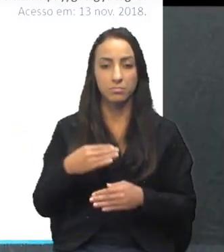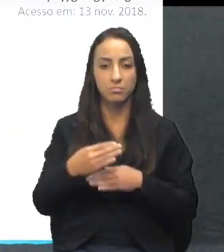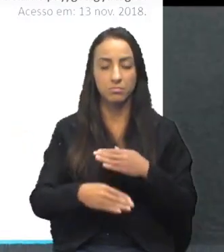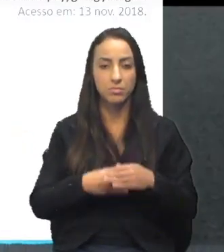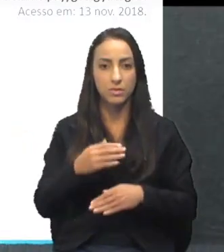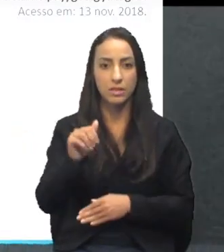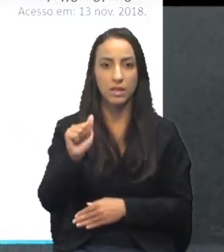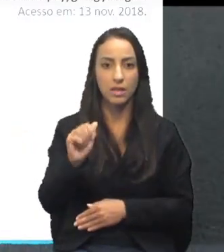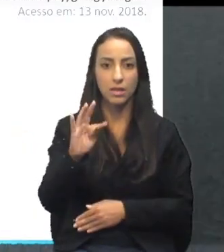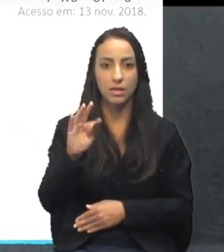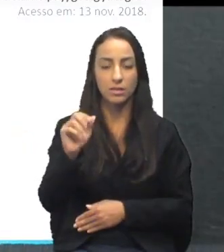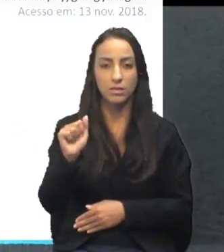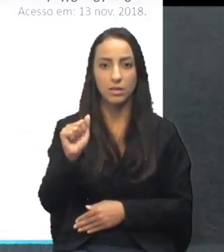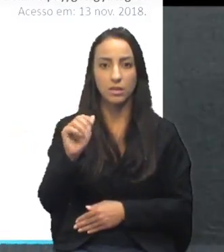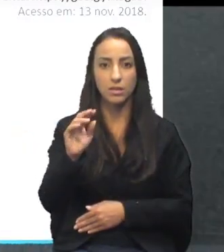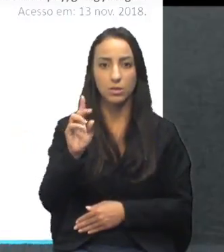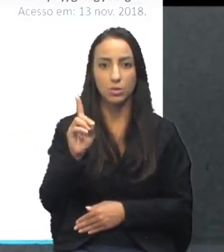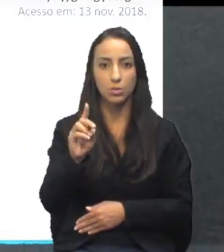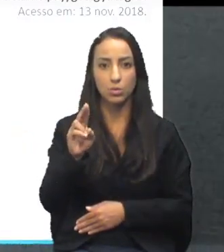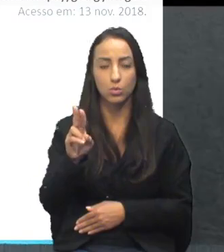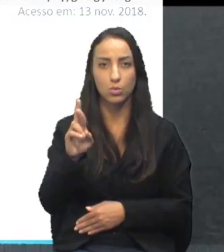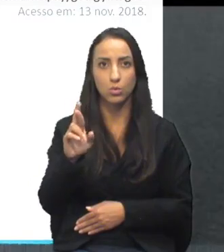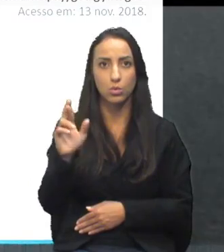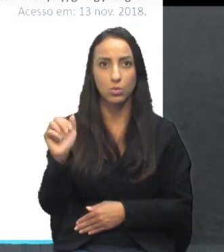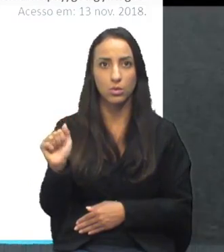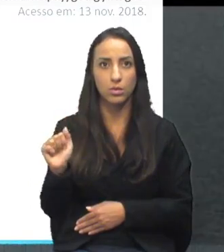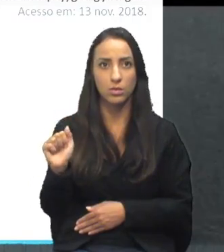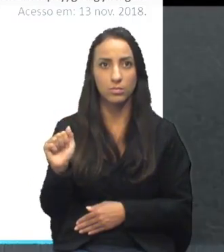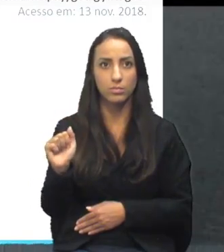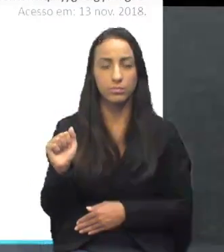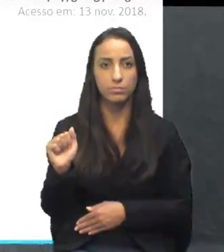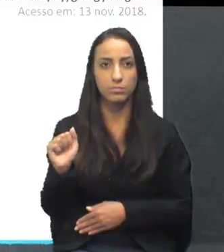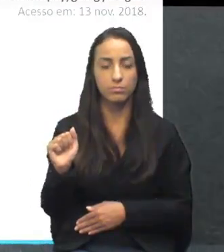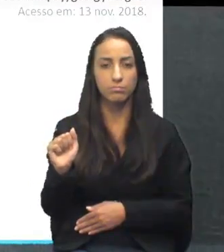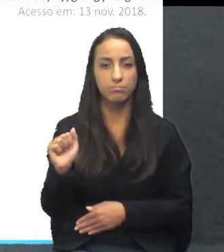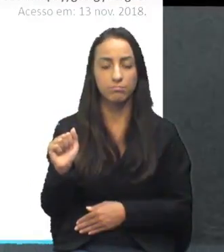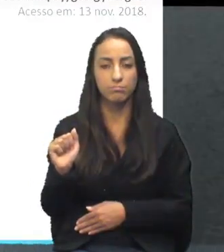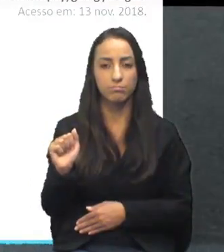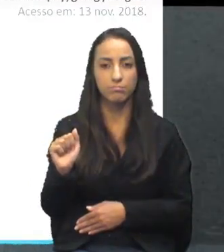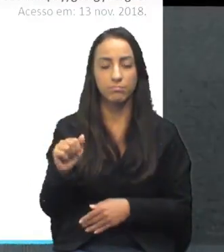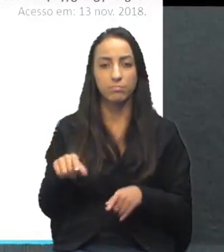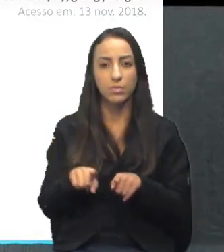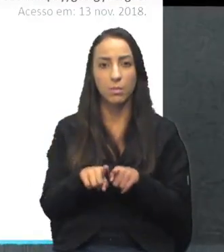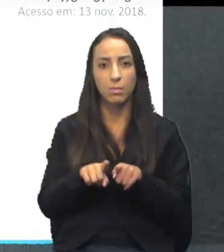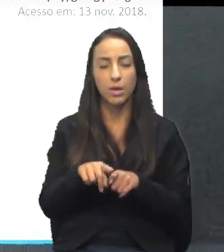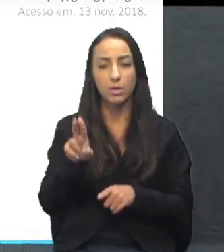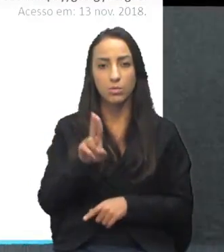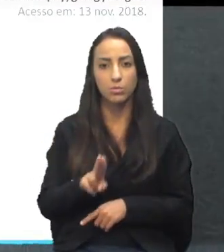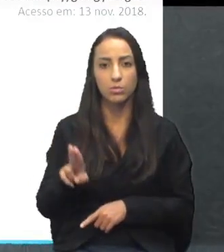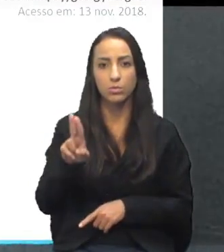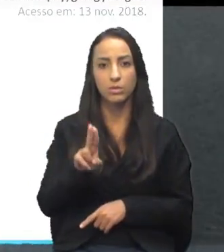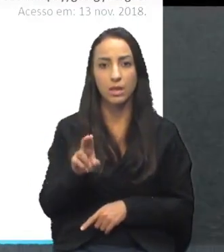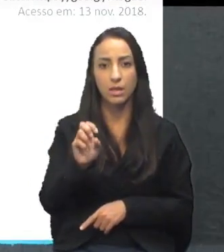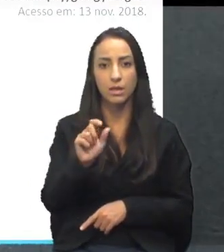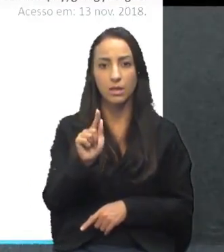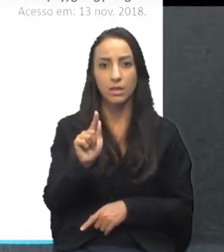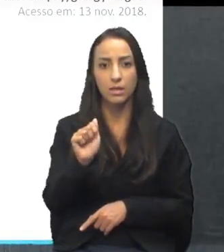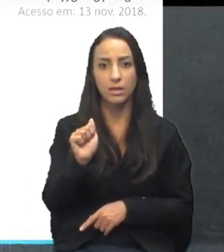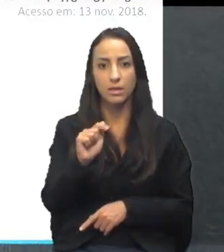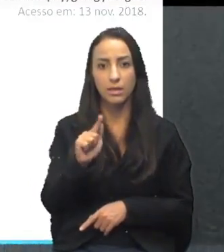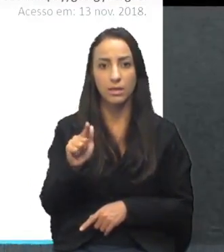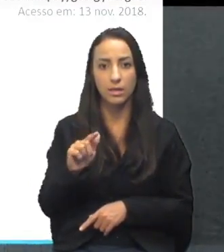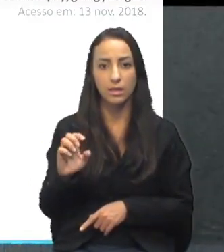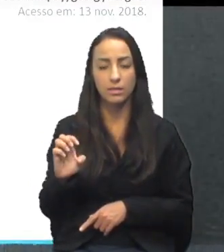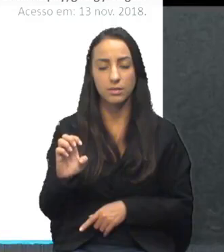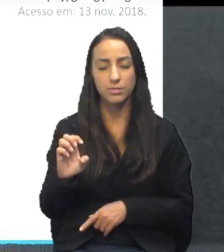crepom, tá? Que é um material elástico, além da utilização de gases em alguns